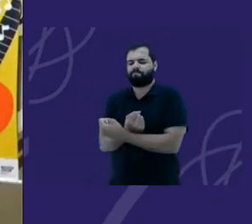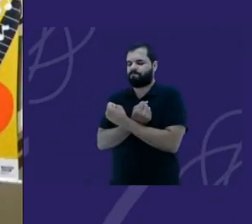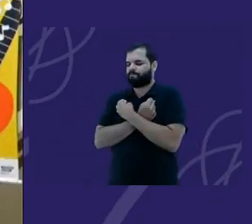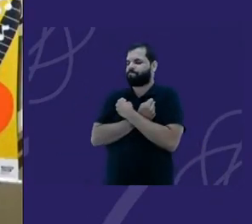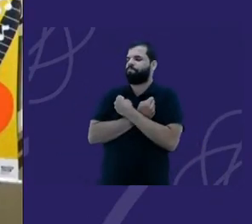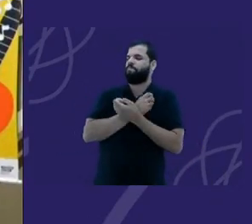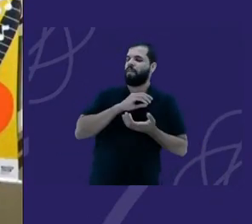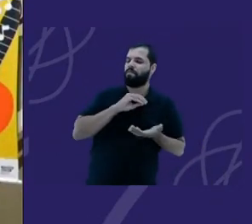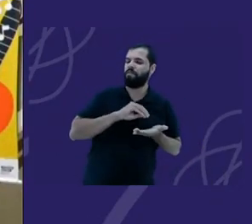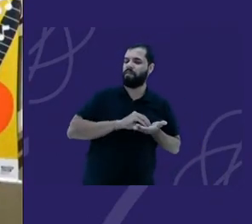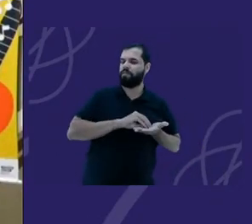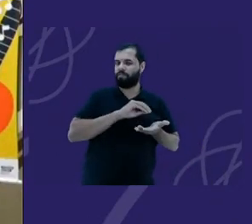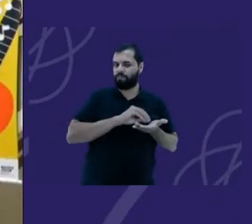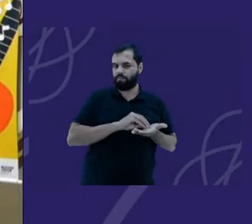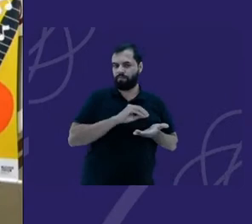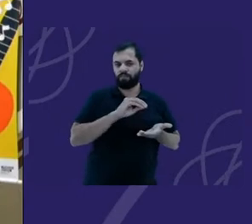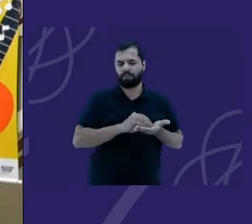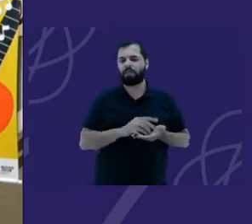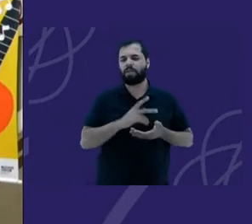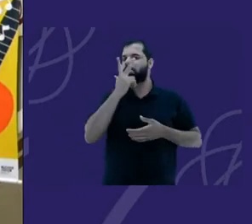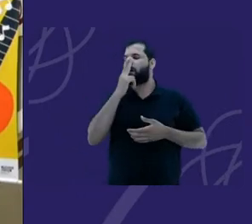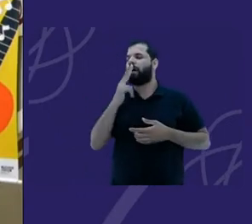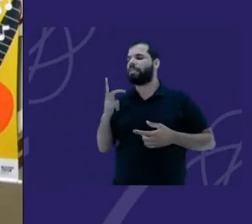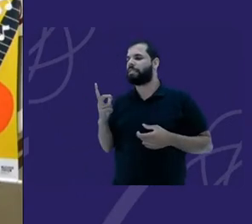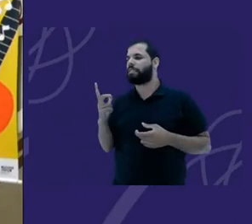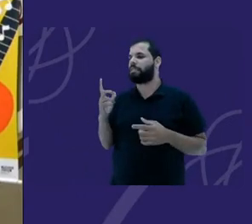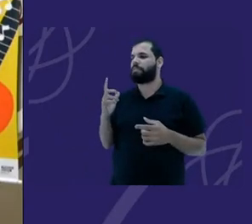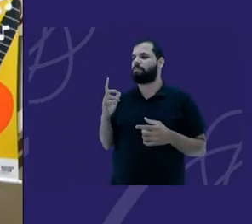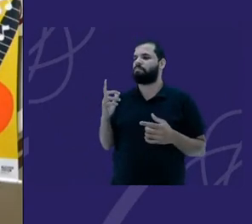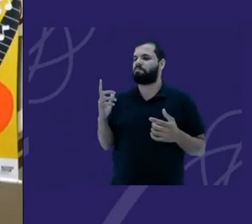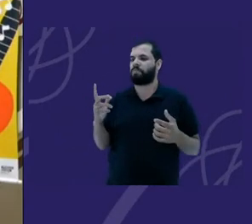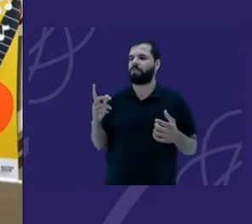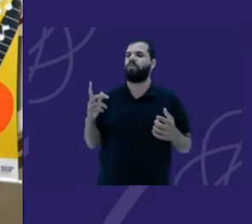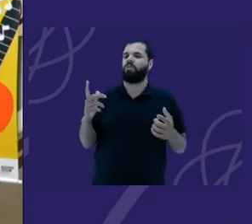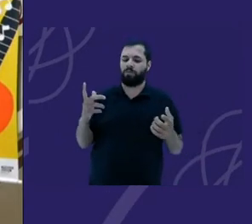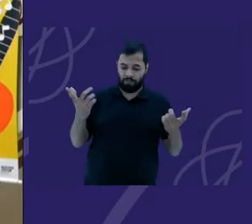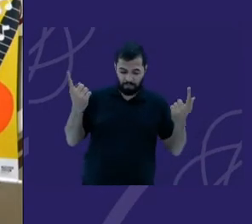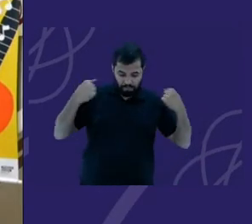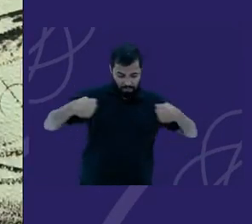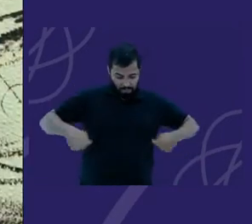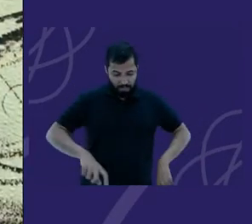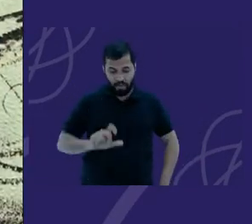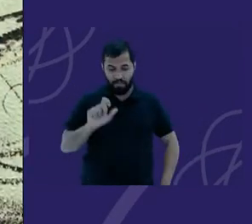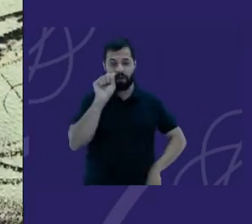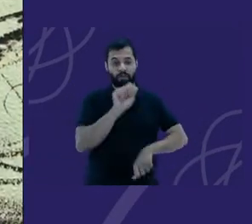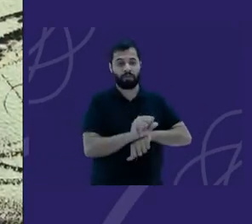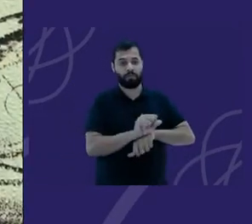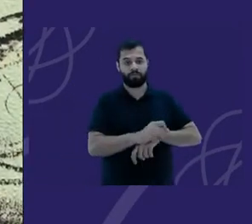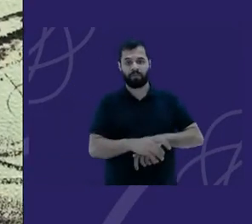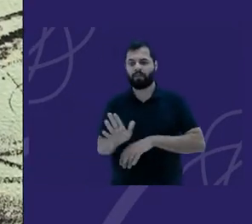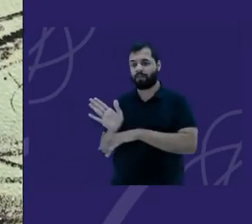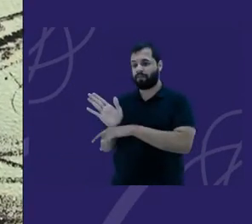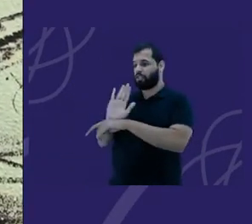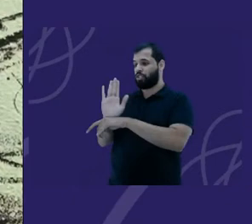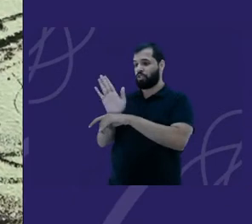que enferrujou. Por vídeo a